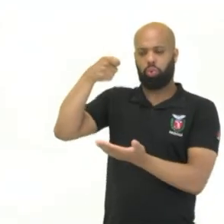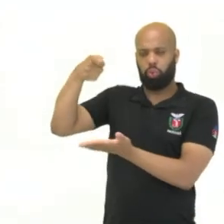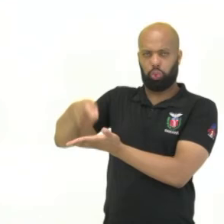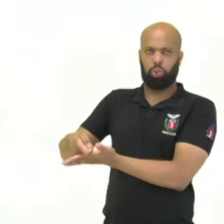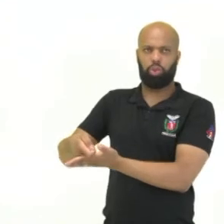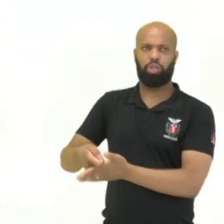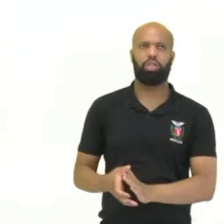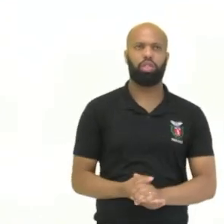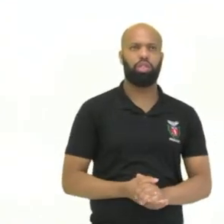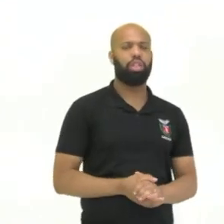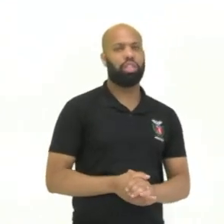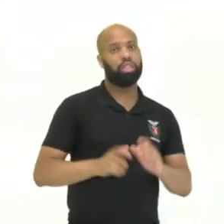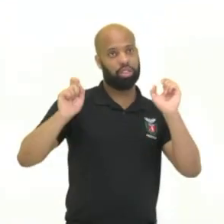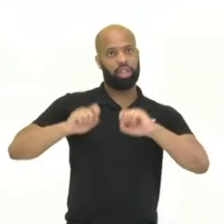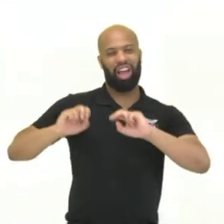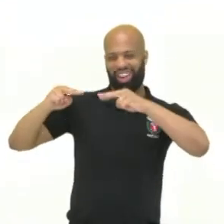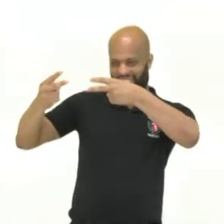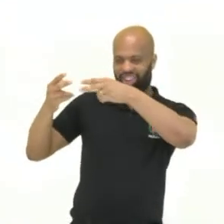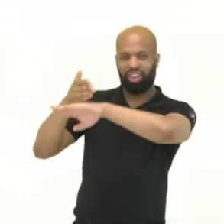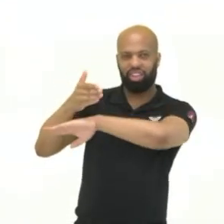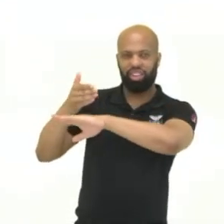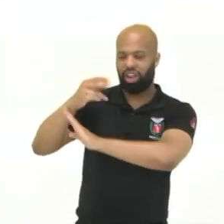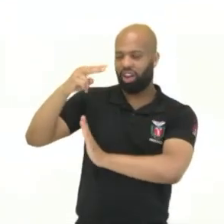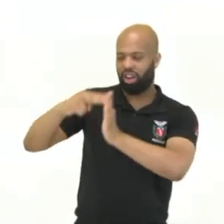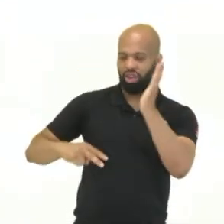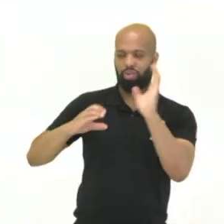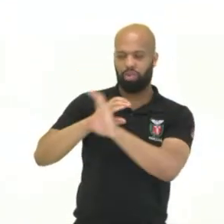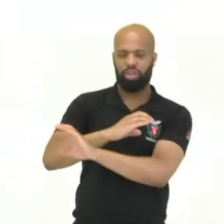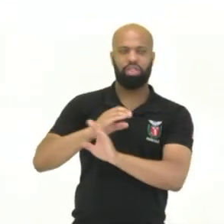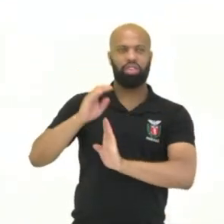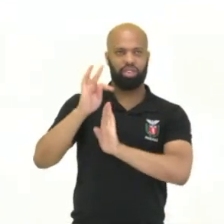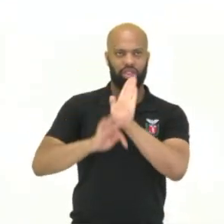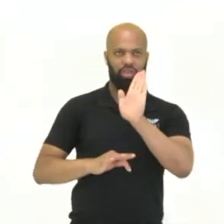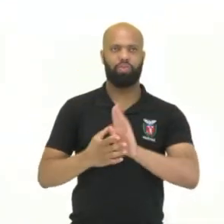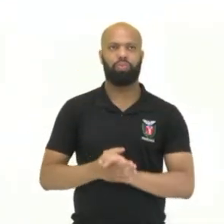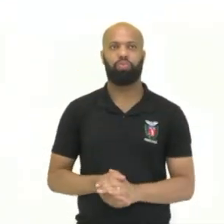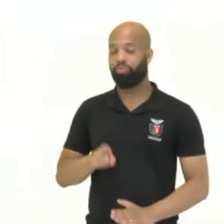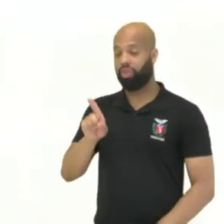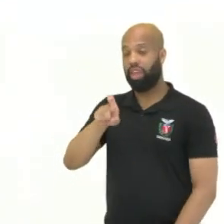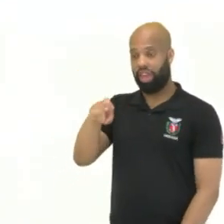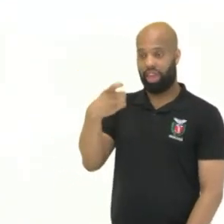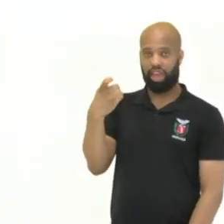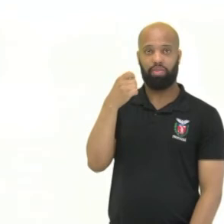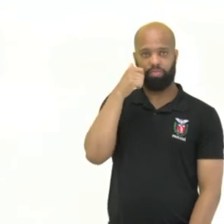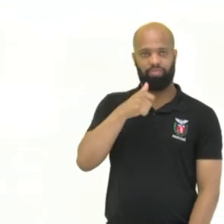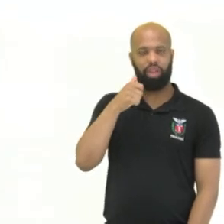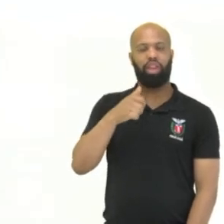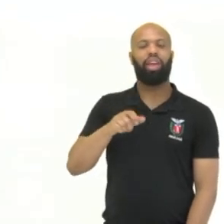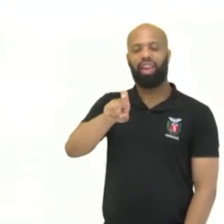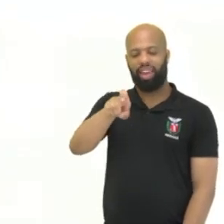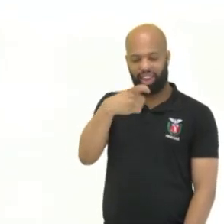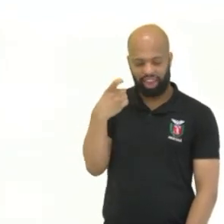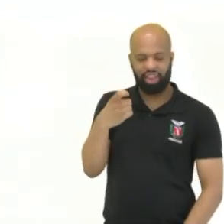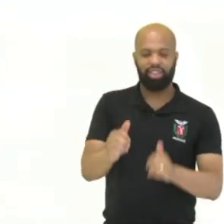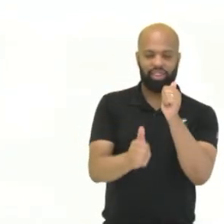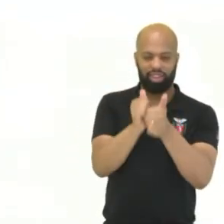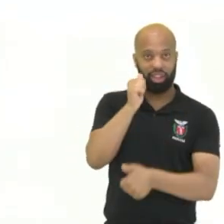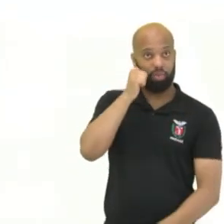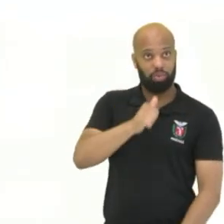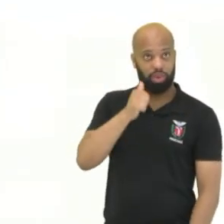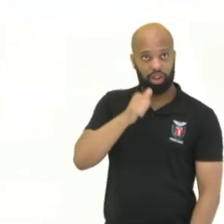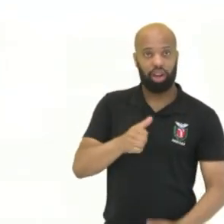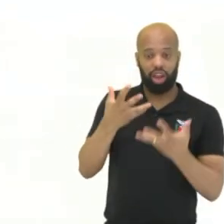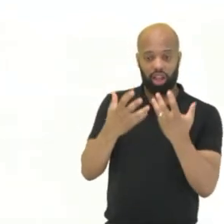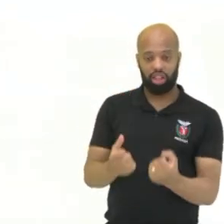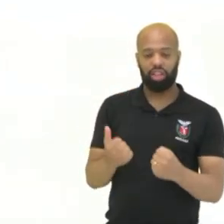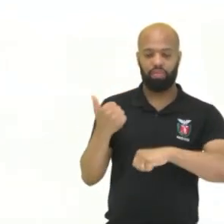o texto. E no texto 2 eu tenho ex-atleta Seiko Hashimoto aceita presidir os Jogos Olímpicos. Também aqui